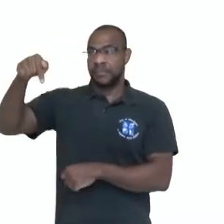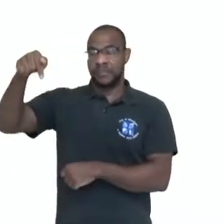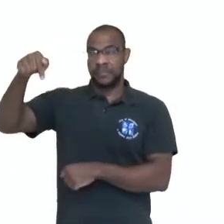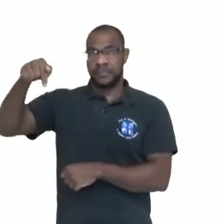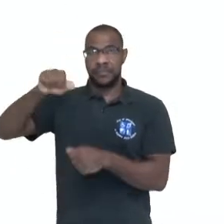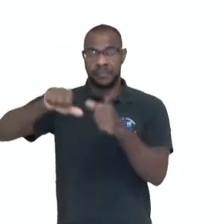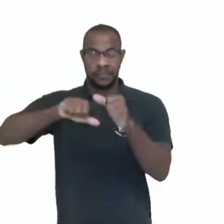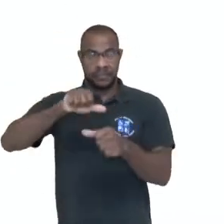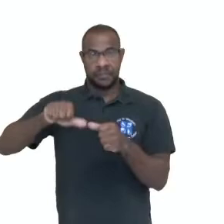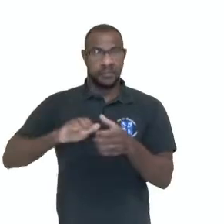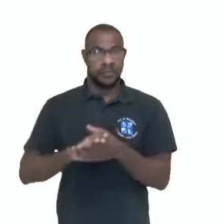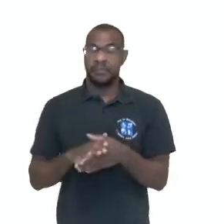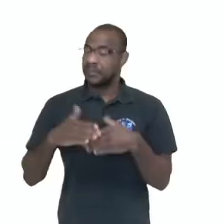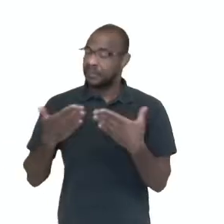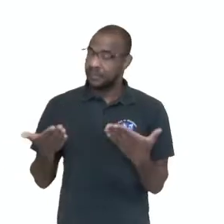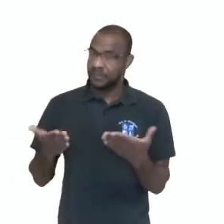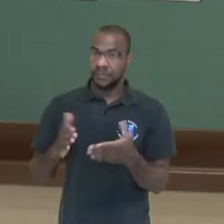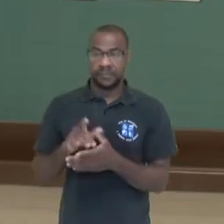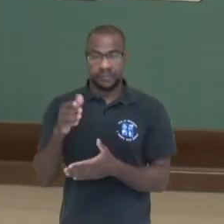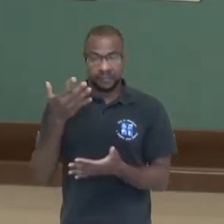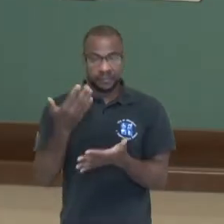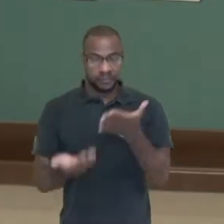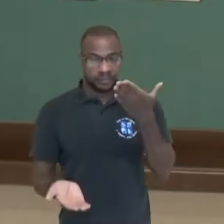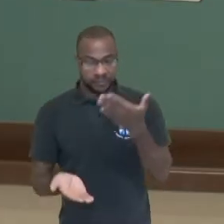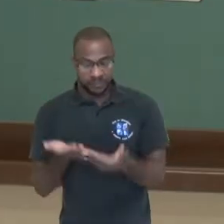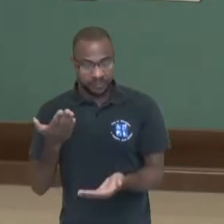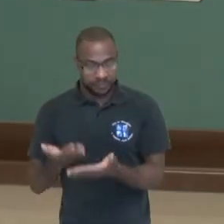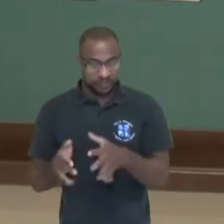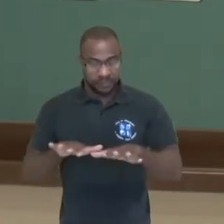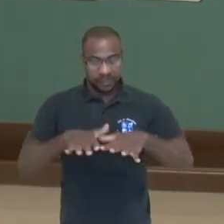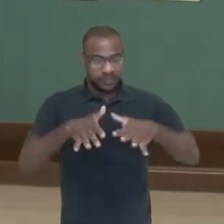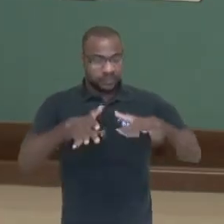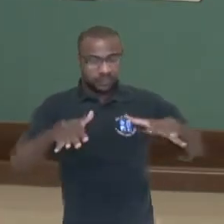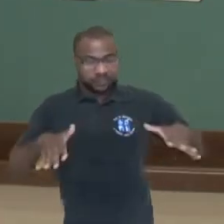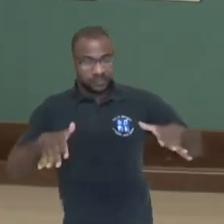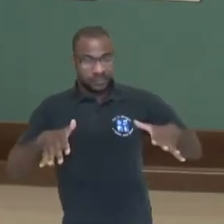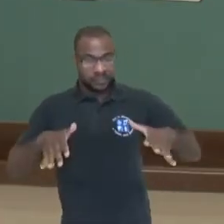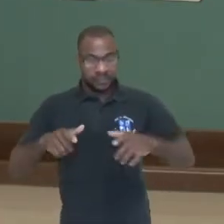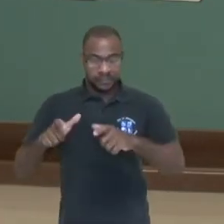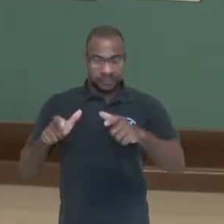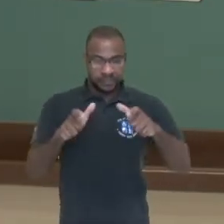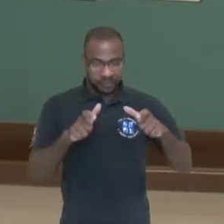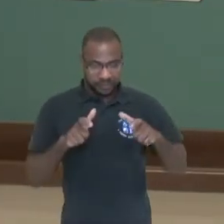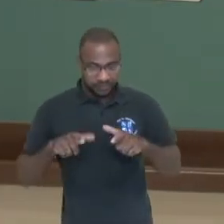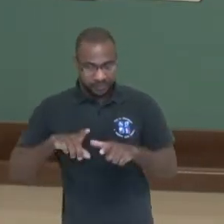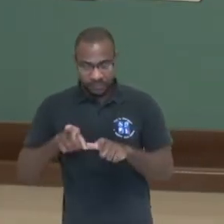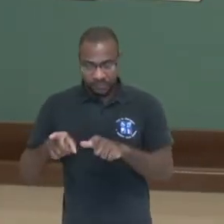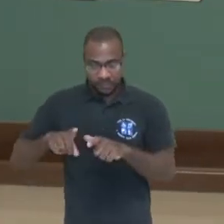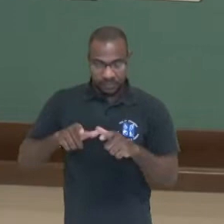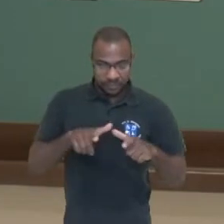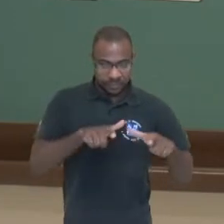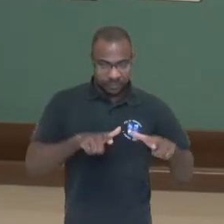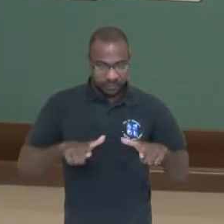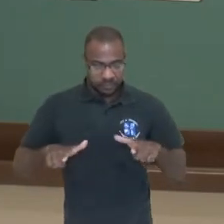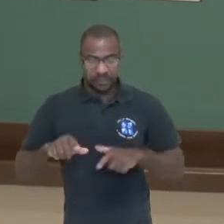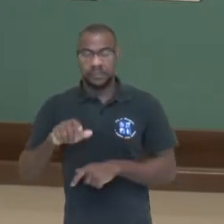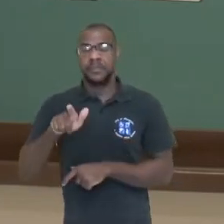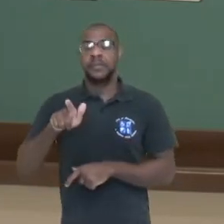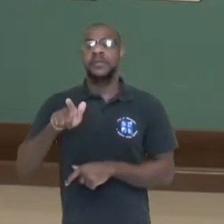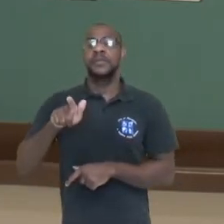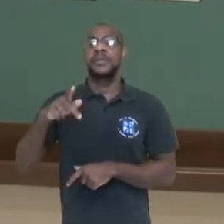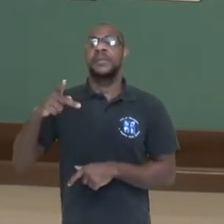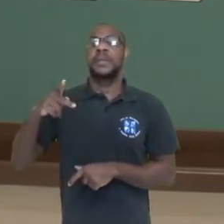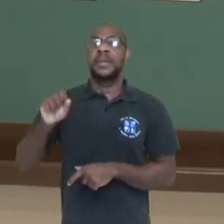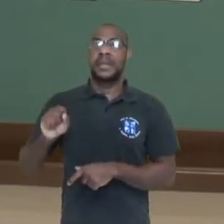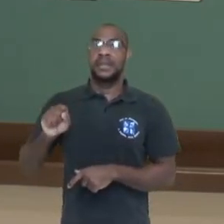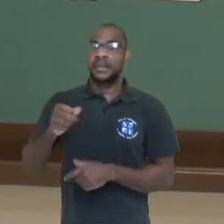posição. Então, no caso, você está perdido no meio do mar e manda a localização. Se você inverter, vão procurar você no lugar